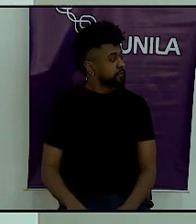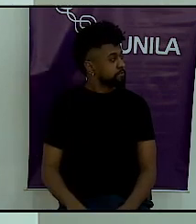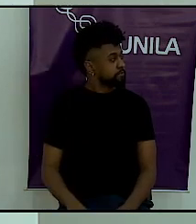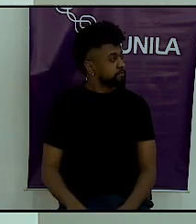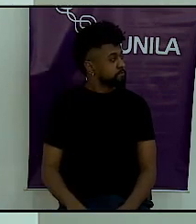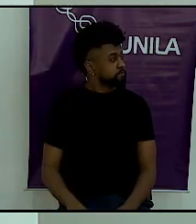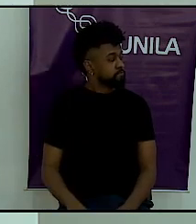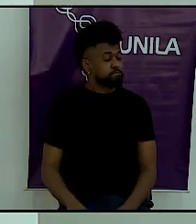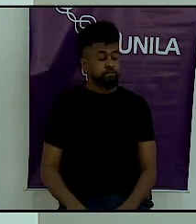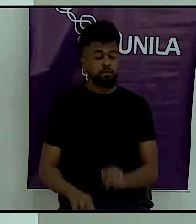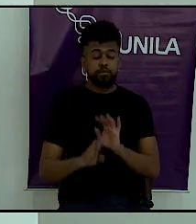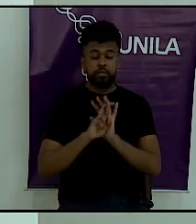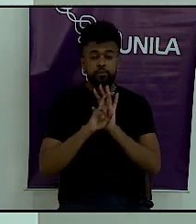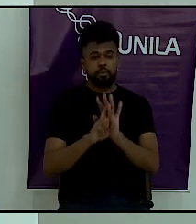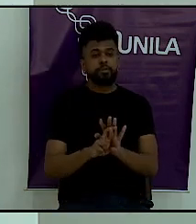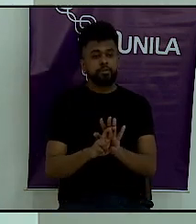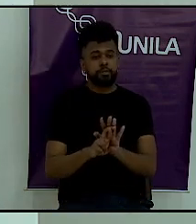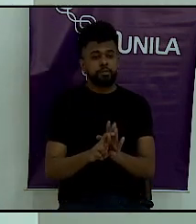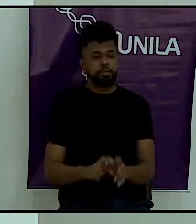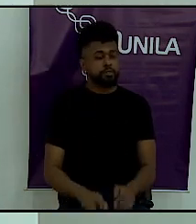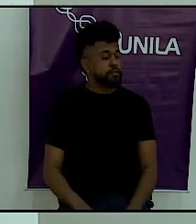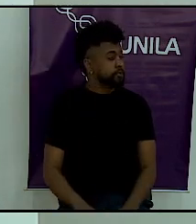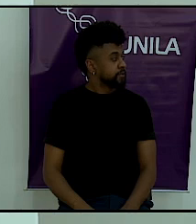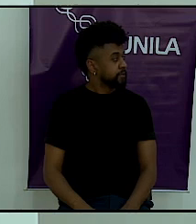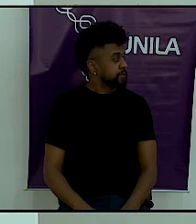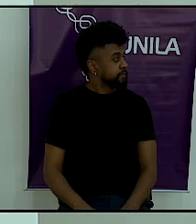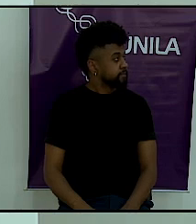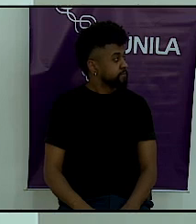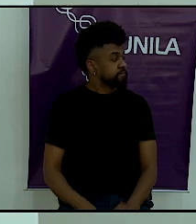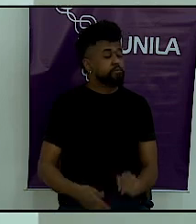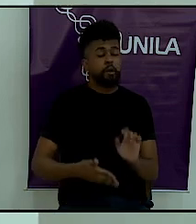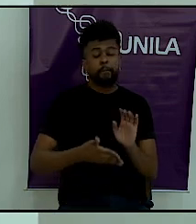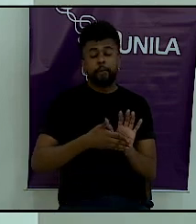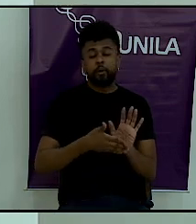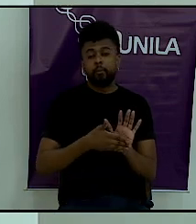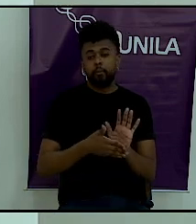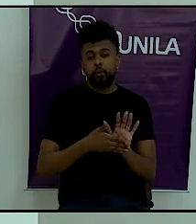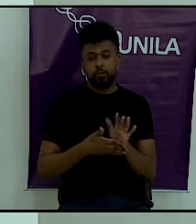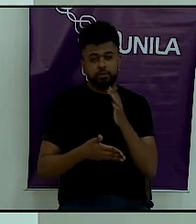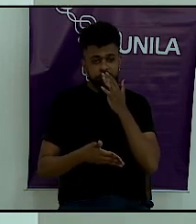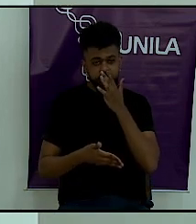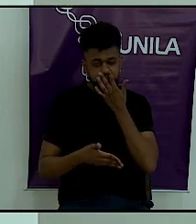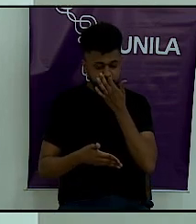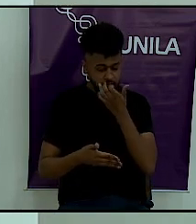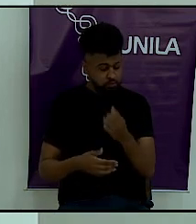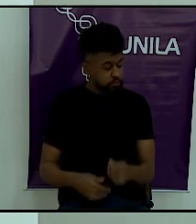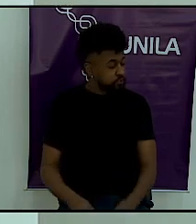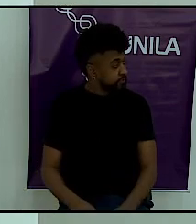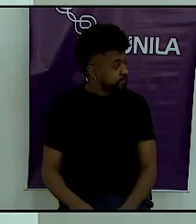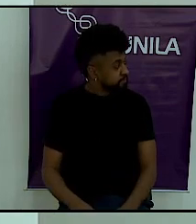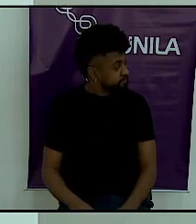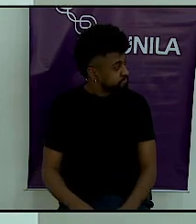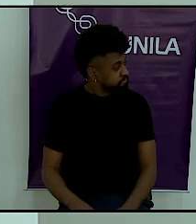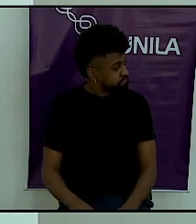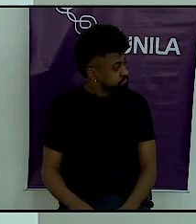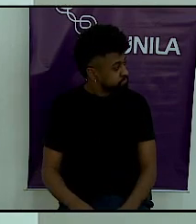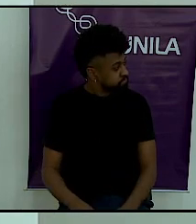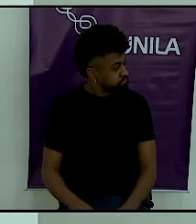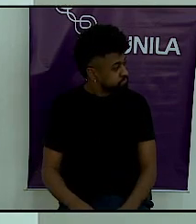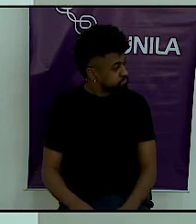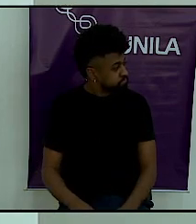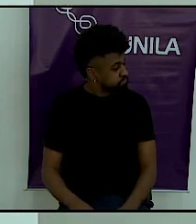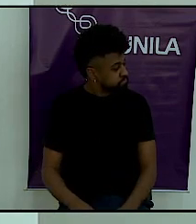aqui para apresentar para vocês. A proposta, então, peço desculpas aqui que ele não